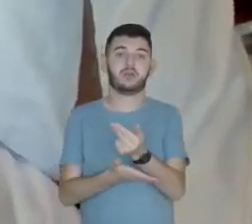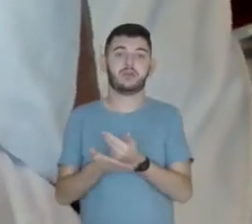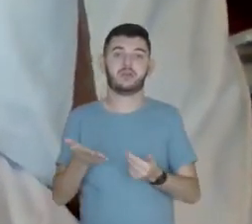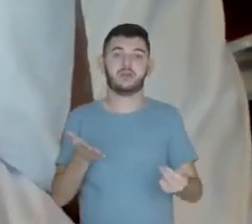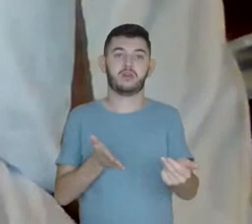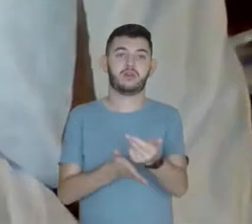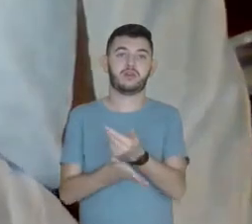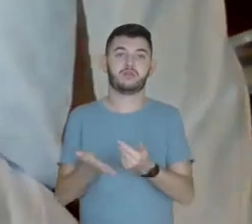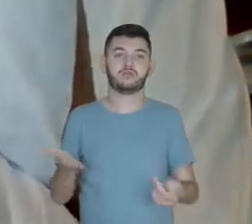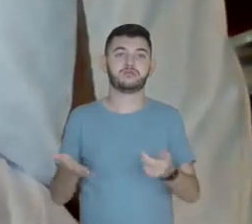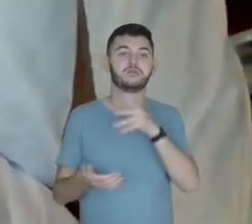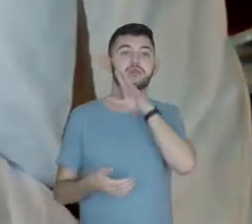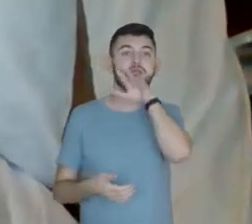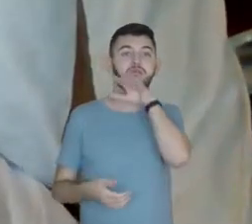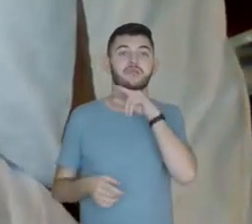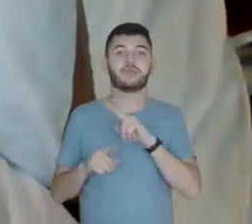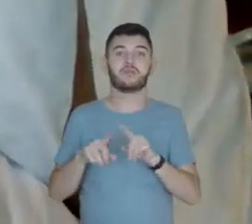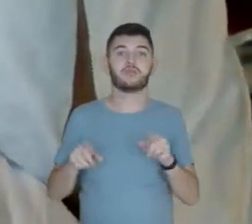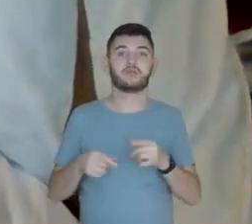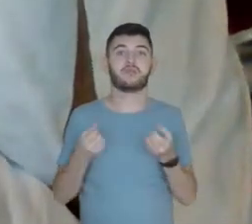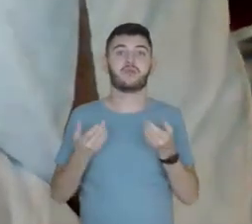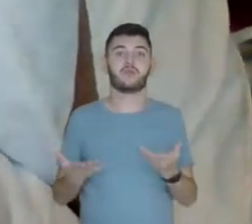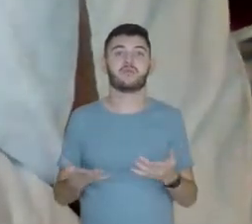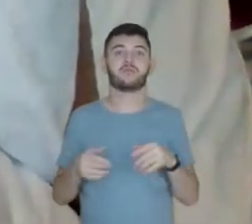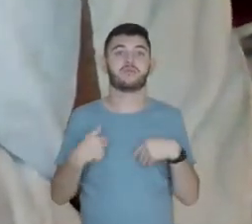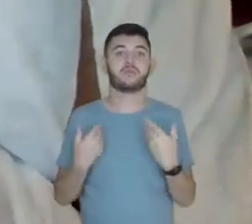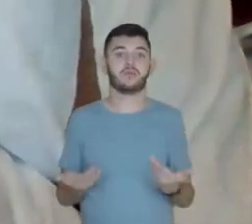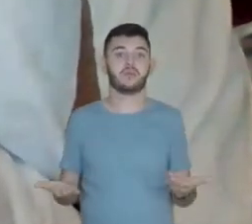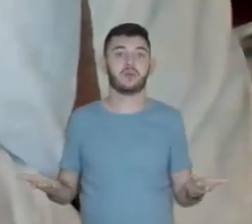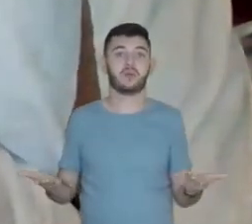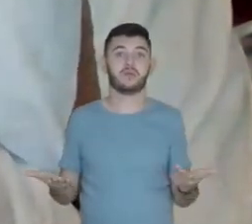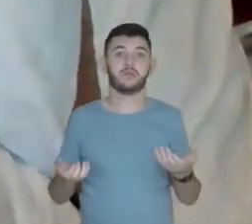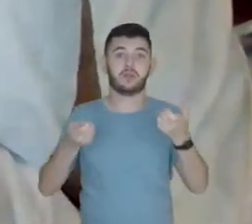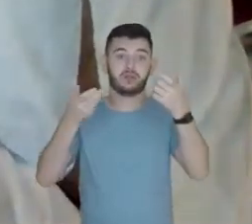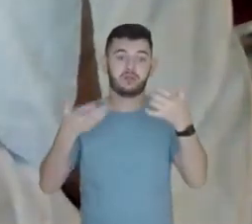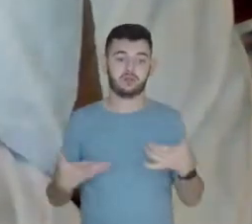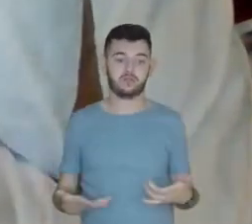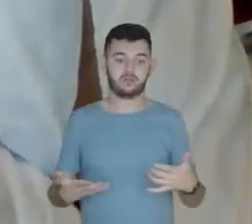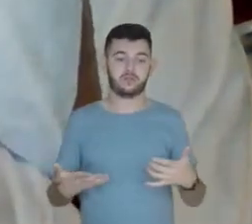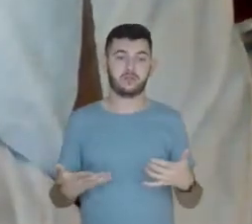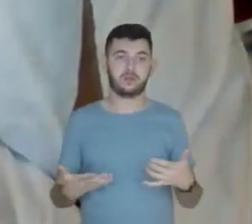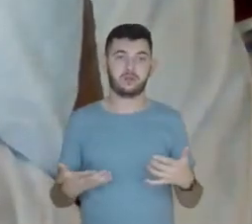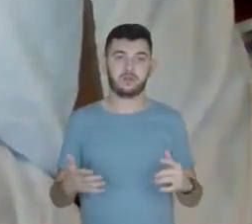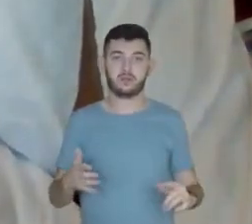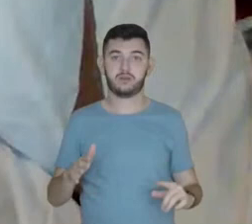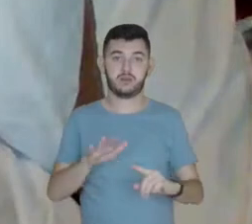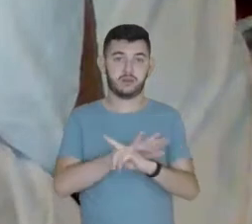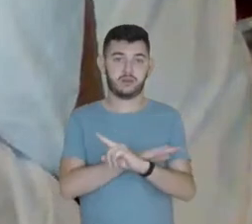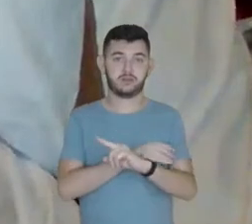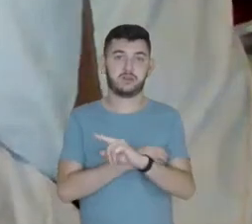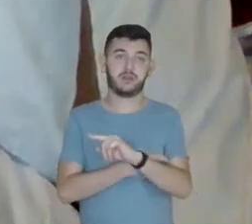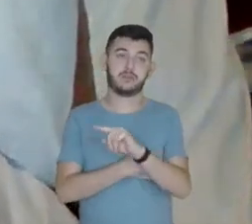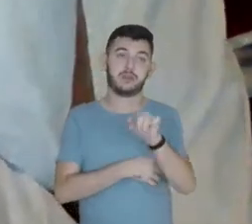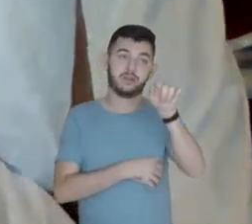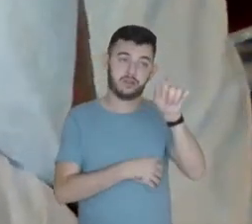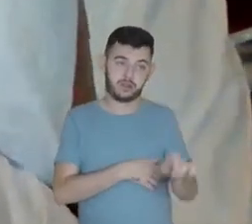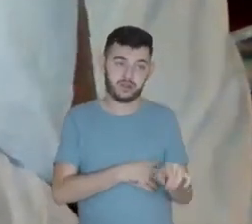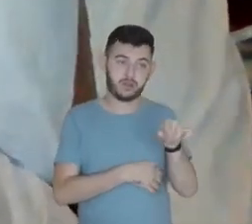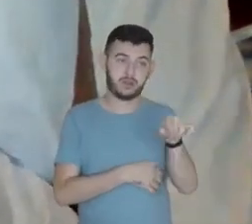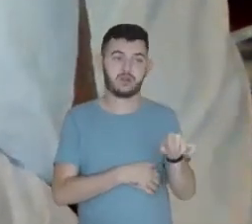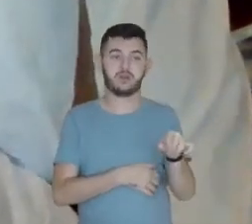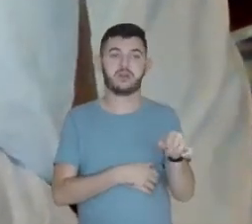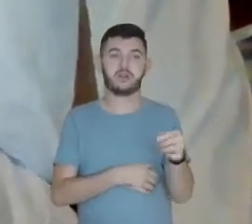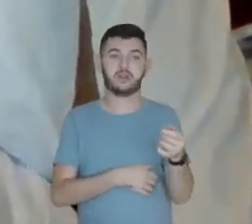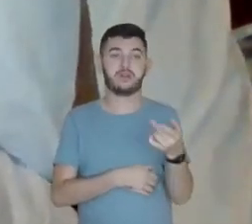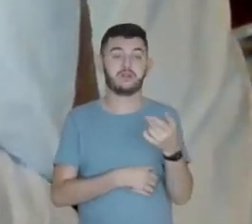animal. Bom, animal print. Então, para responder essa questão que a Selma colocou,